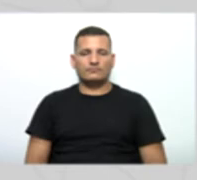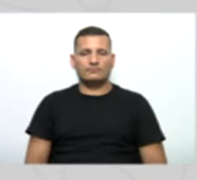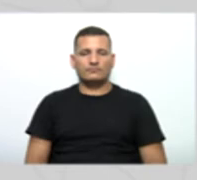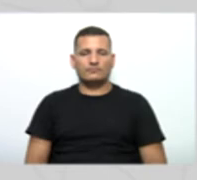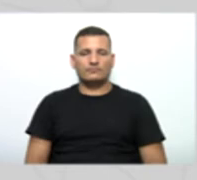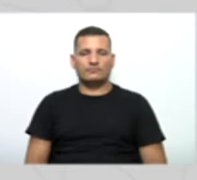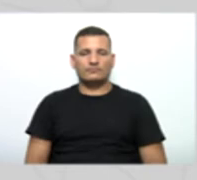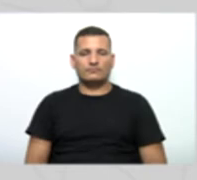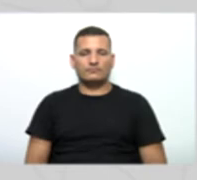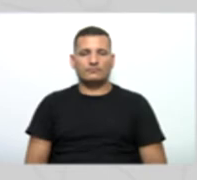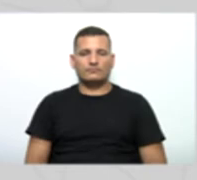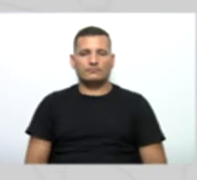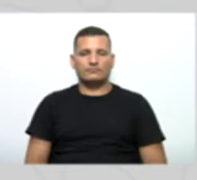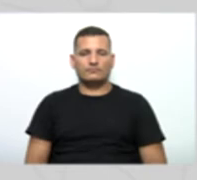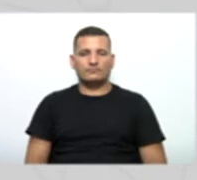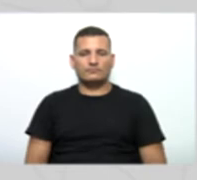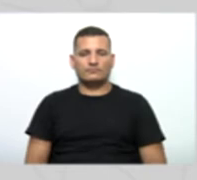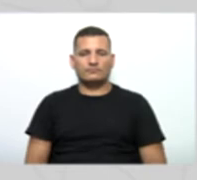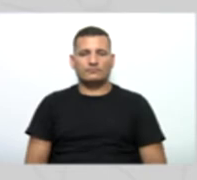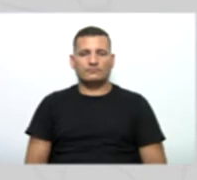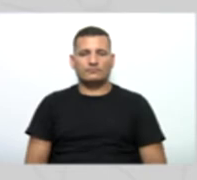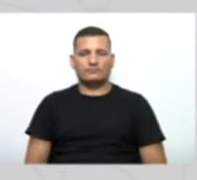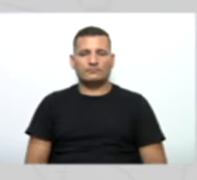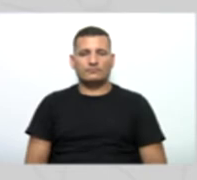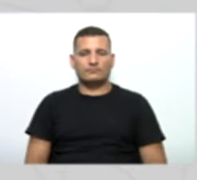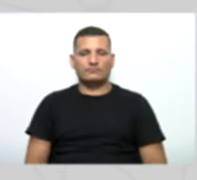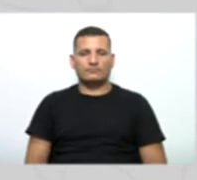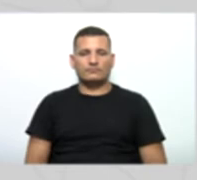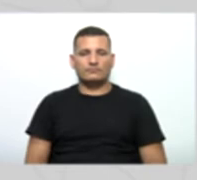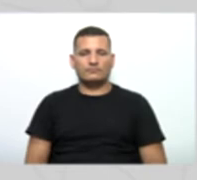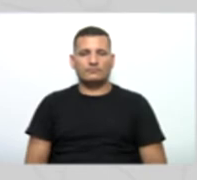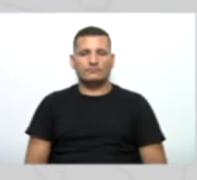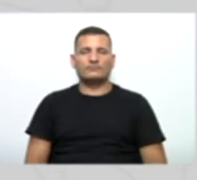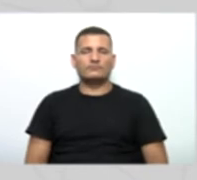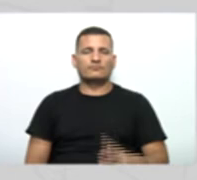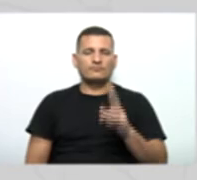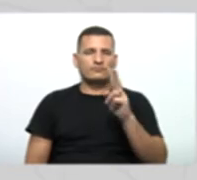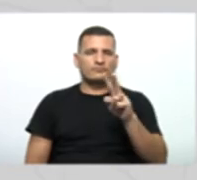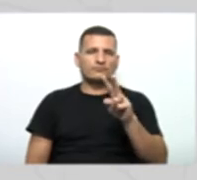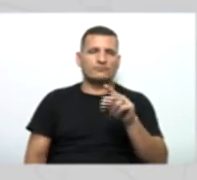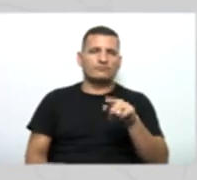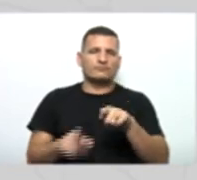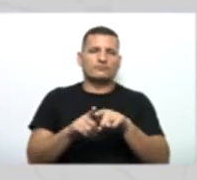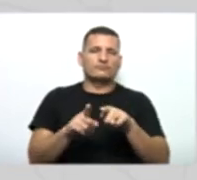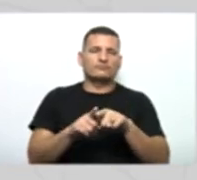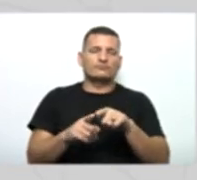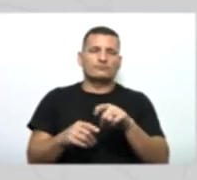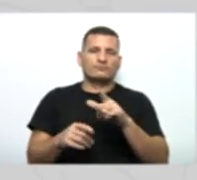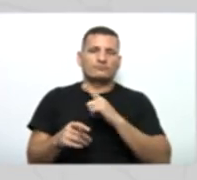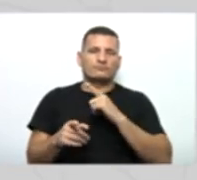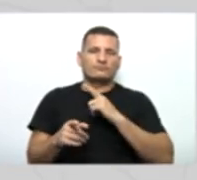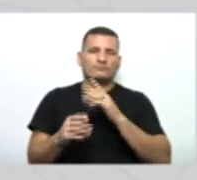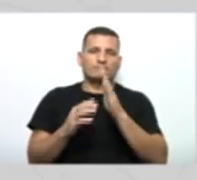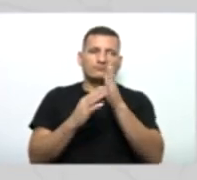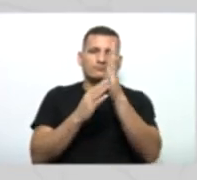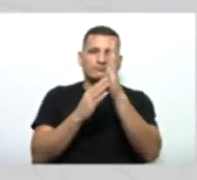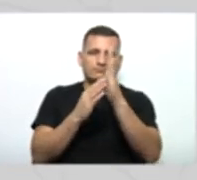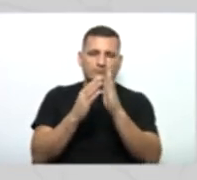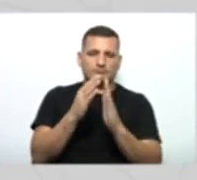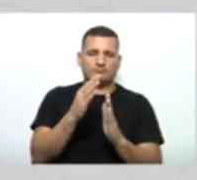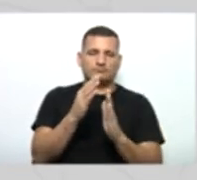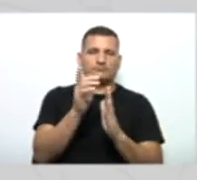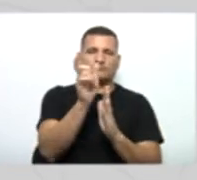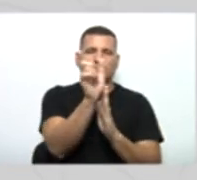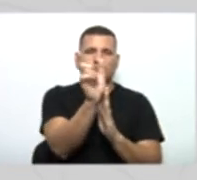Beleza? Ó, pessoal, tá vendo aqui, ó, como a indentação é importante? Nós temos a indentação aqui da criação da nossa lista